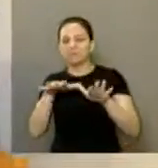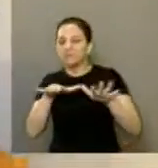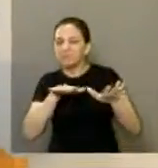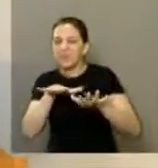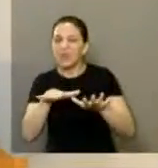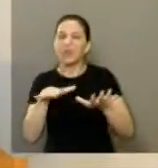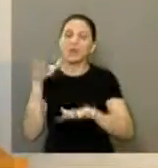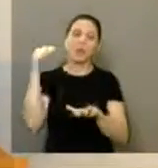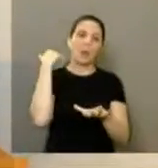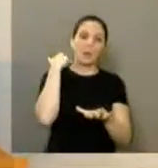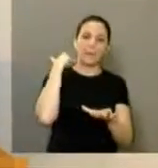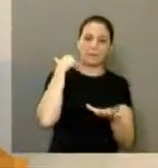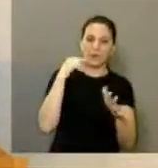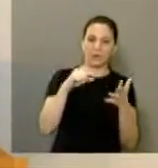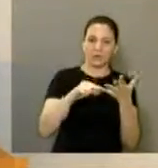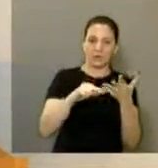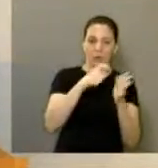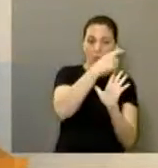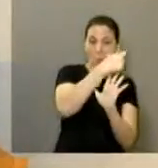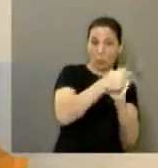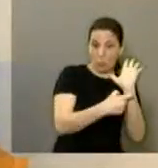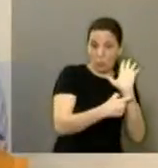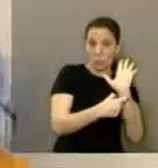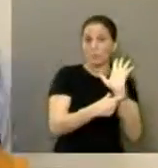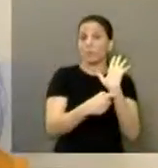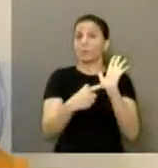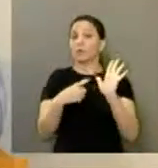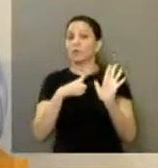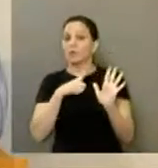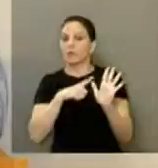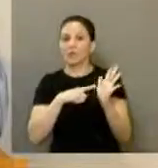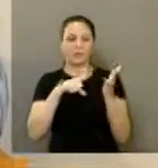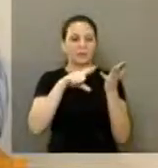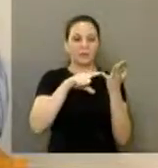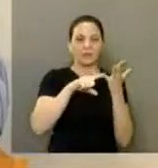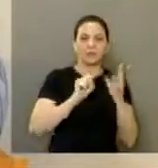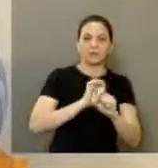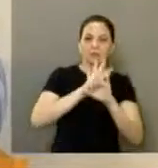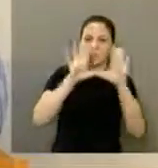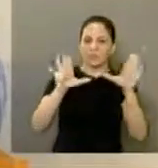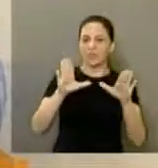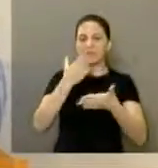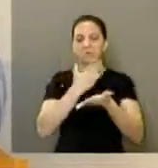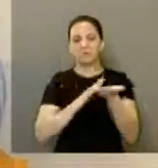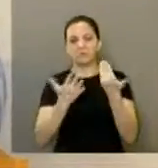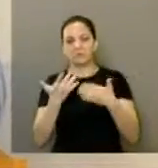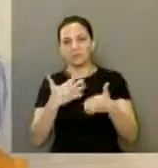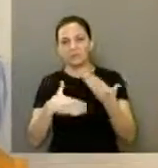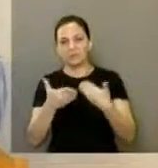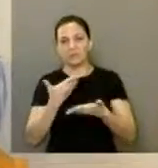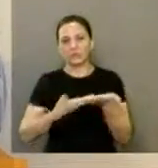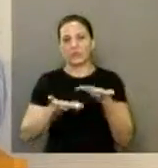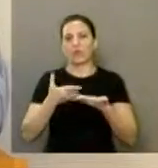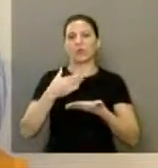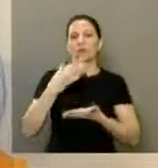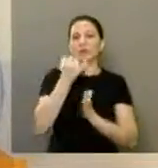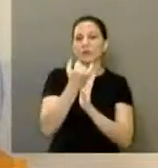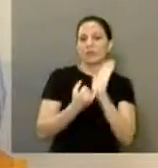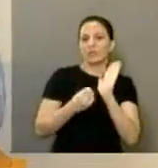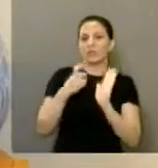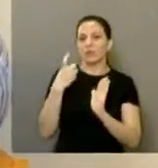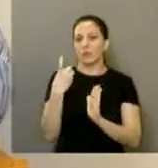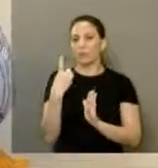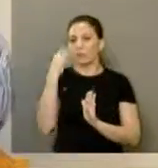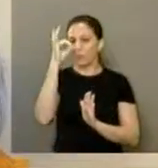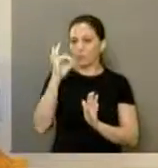conta. Extrato da conta corrente à CIP, esclarecimento sobre a variação da taxa de 1% a 5%. E a